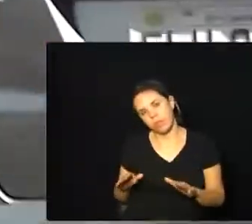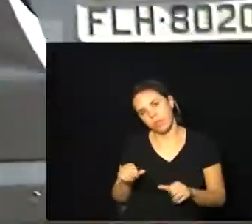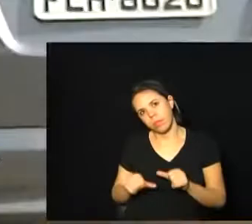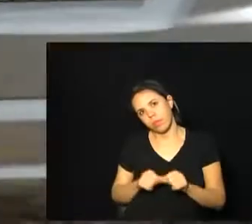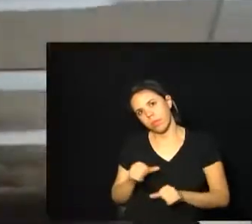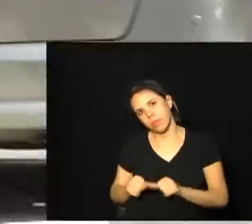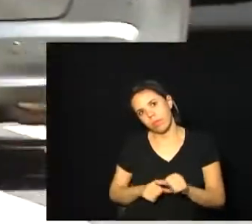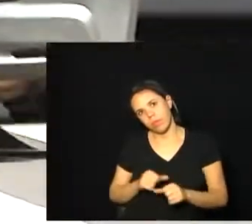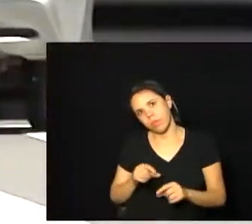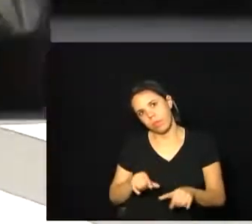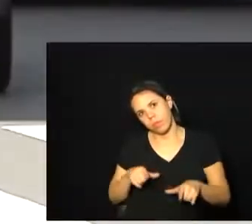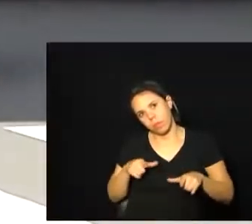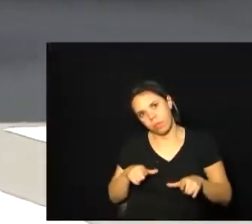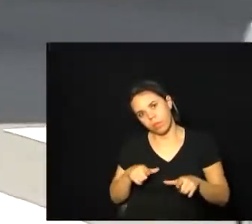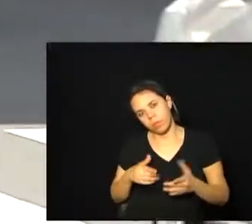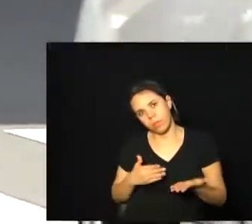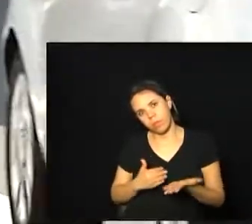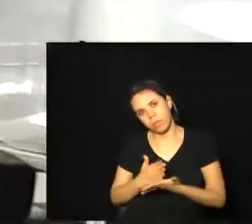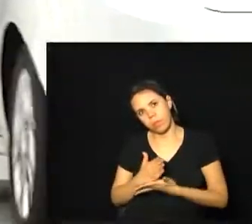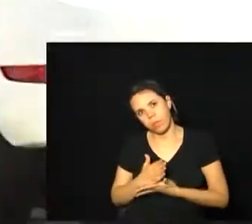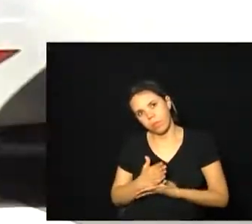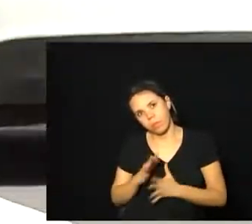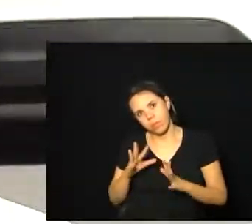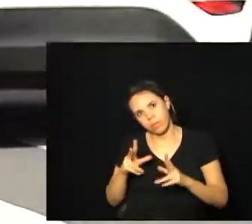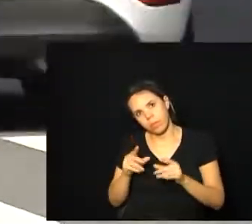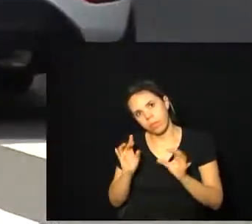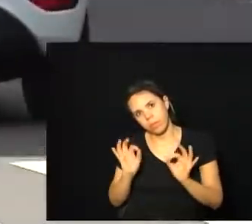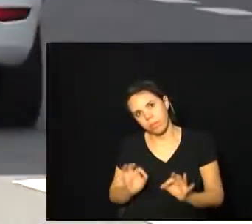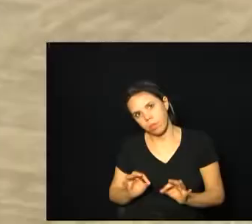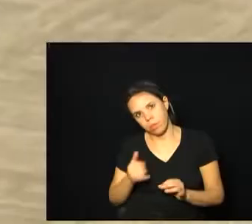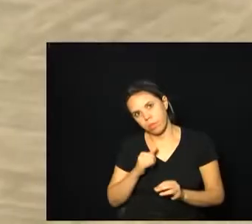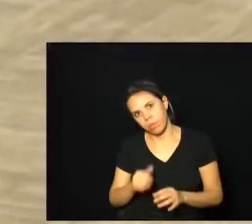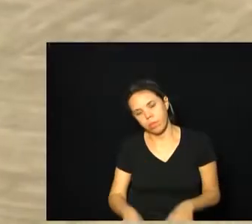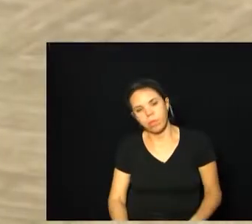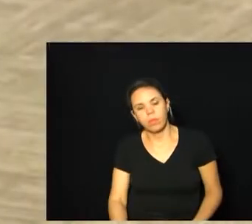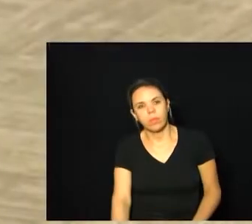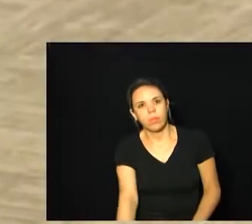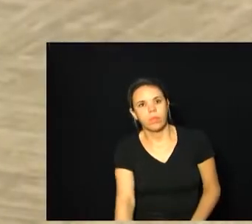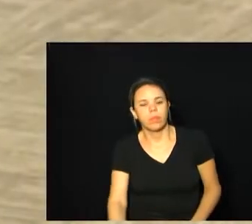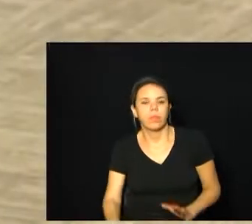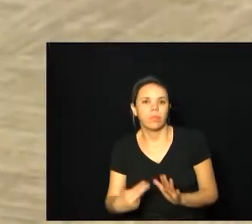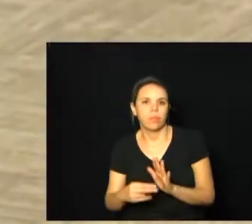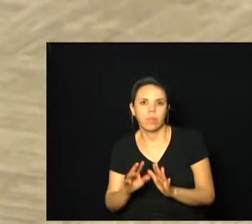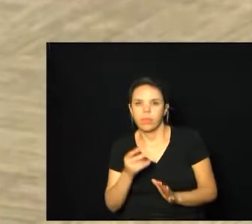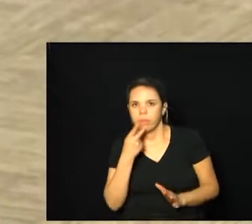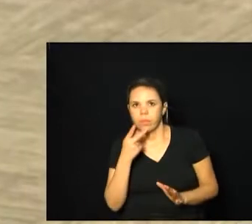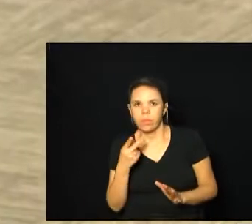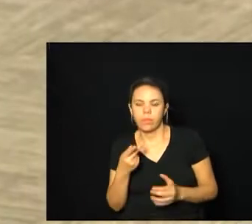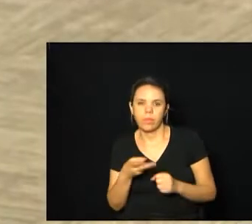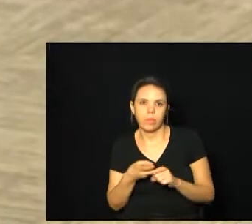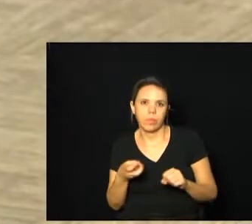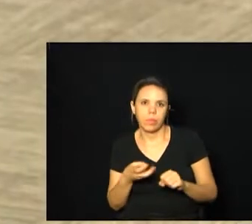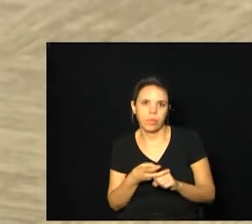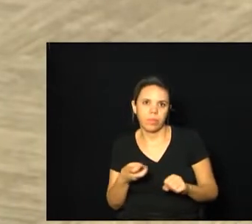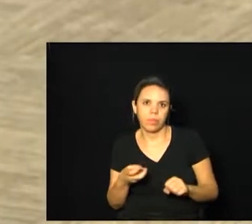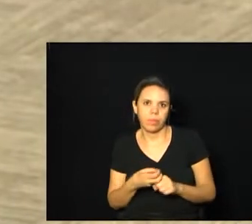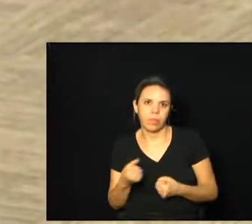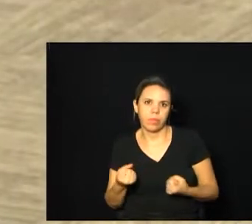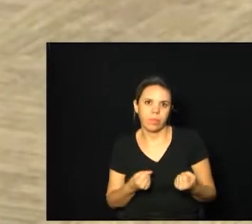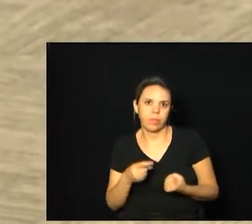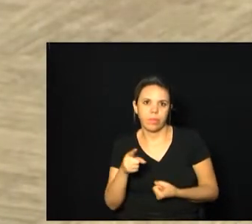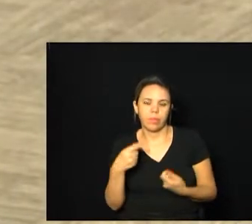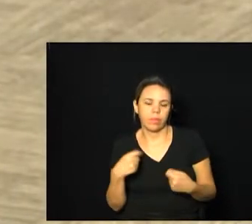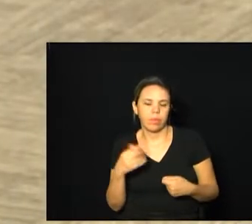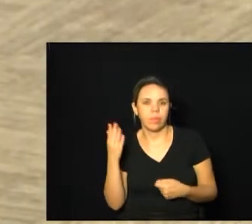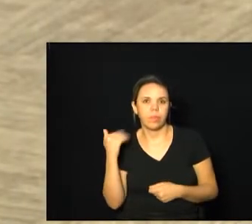renovação do certificado de autorização, tudo de forma eletrônica. O nome já diz tudo, transporte por aplicativo. Tudo que você